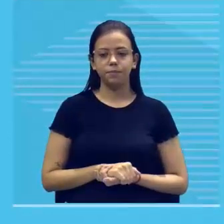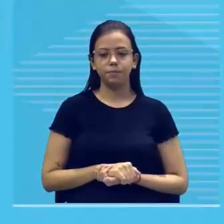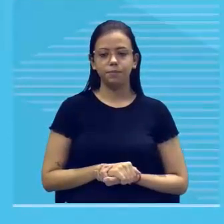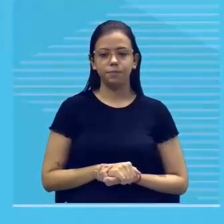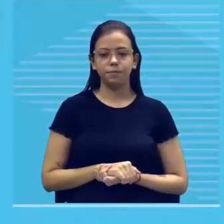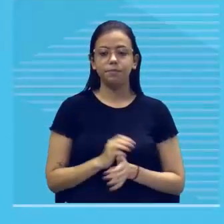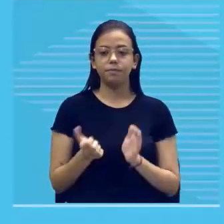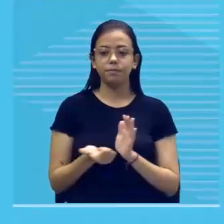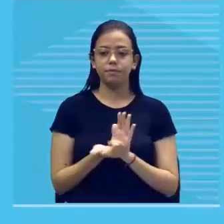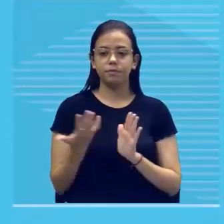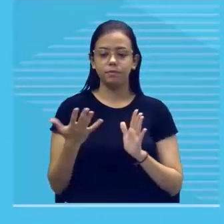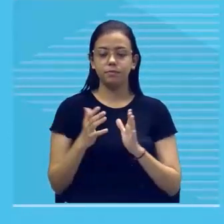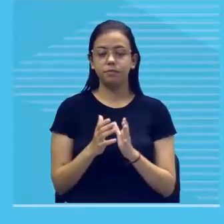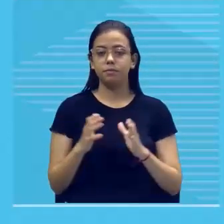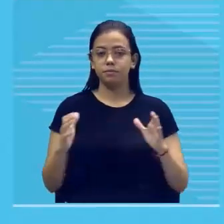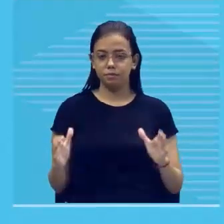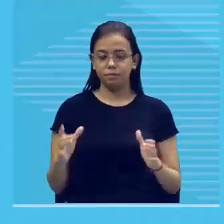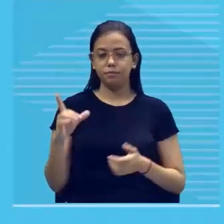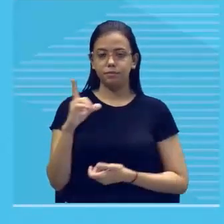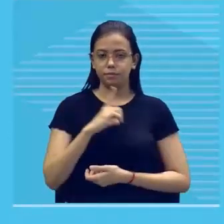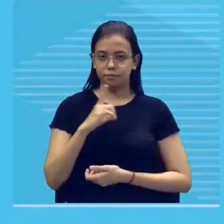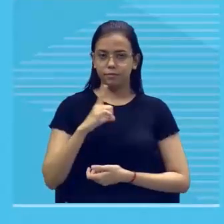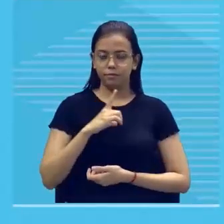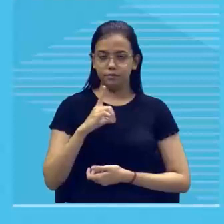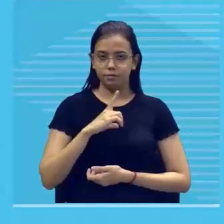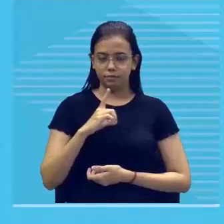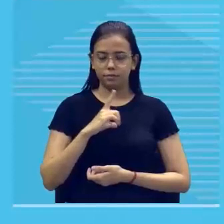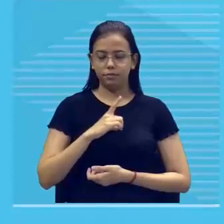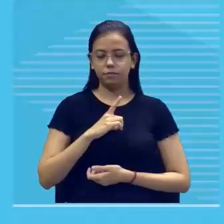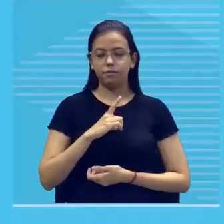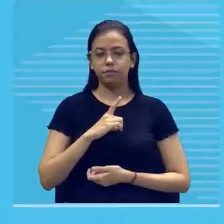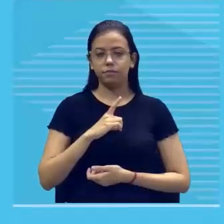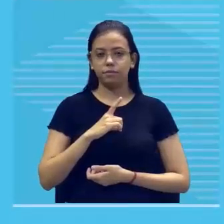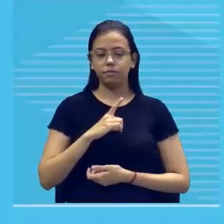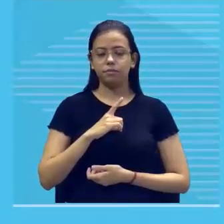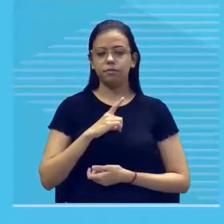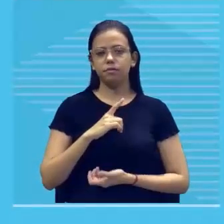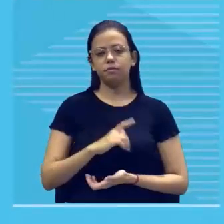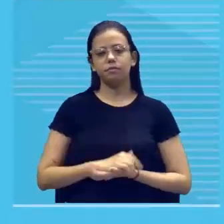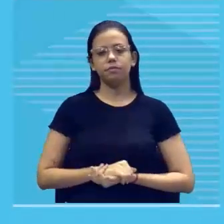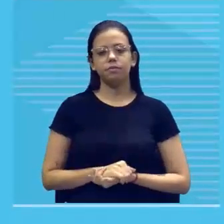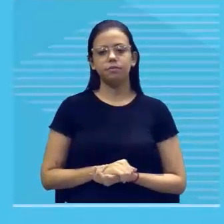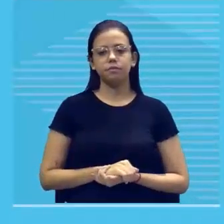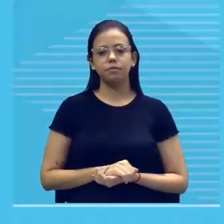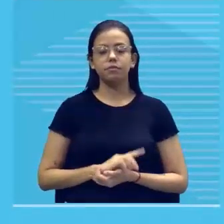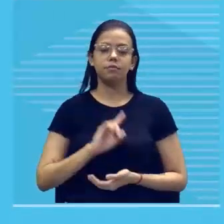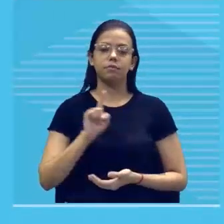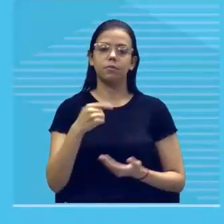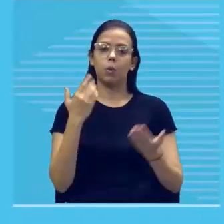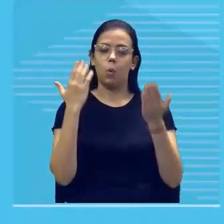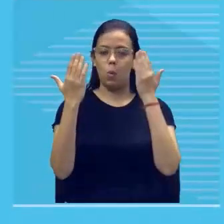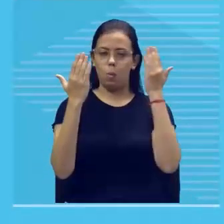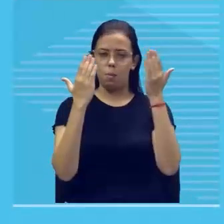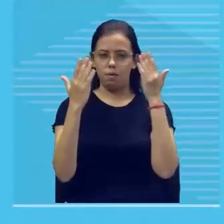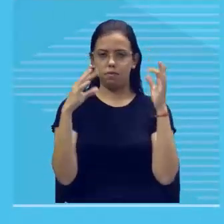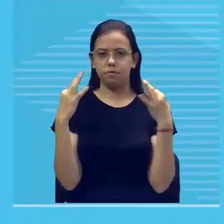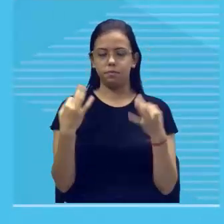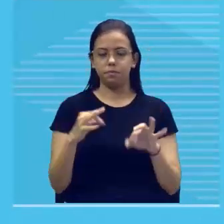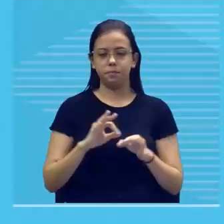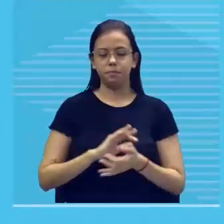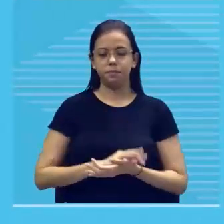Quantas grandezas estamos é trabalhando né comparando